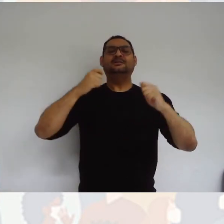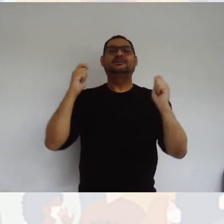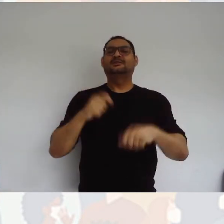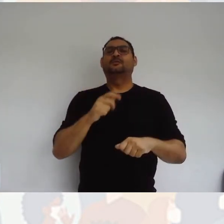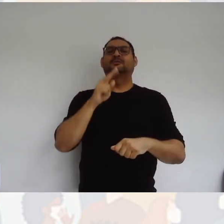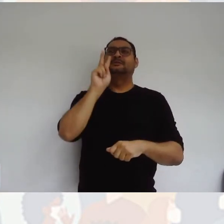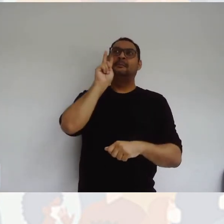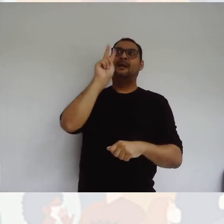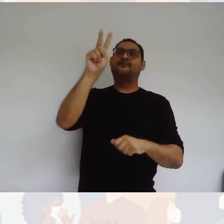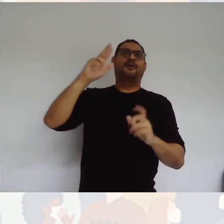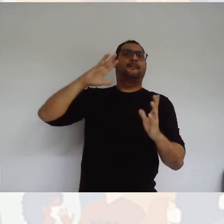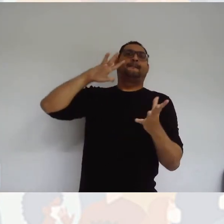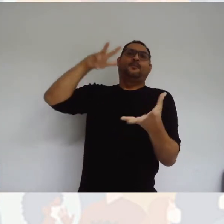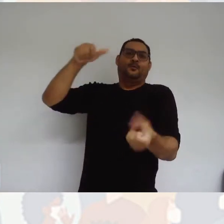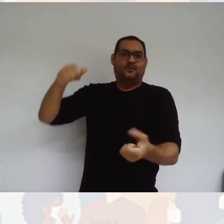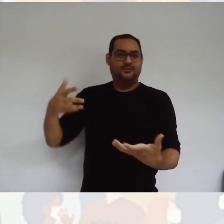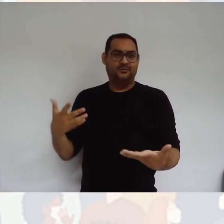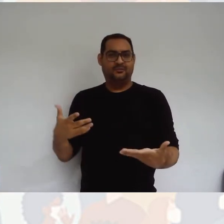estamos